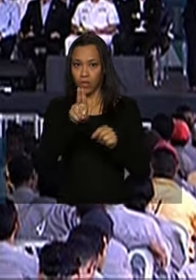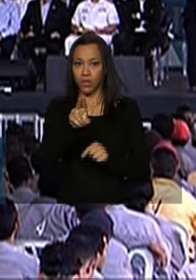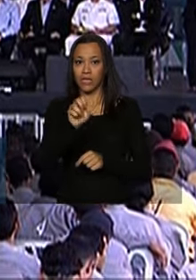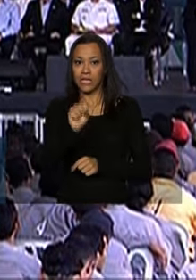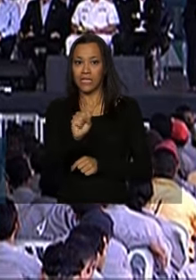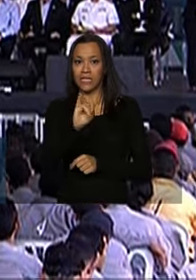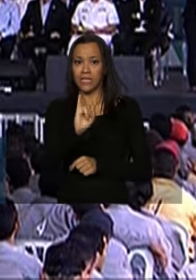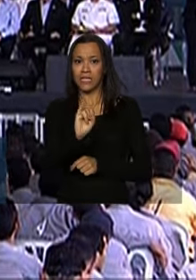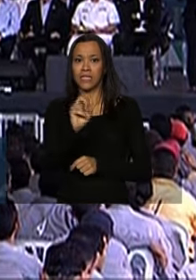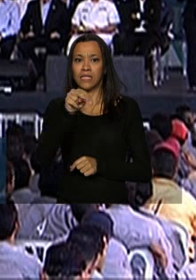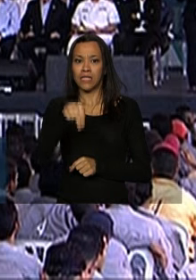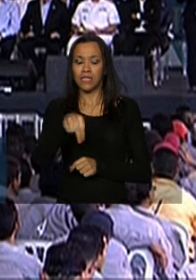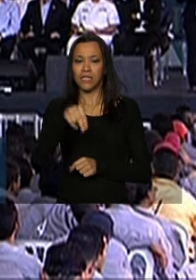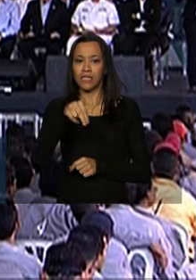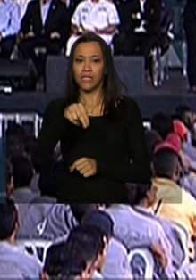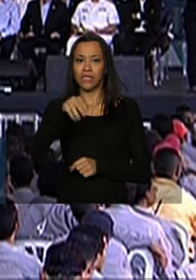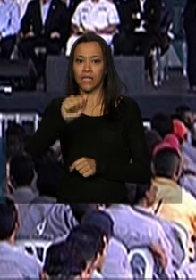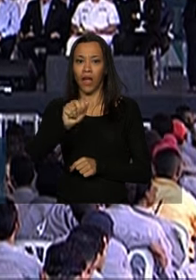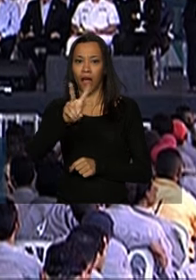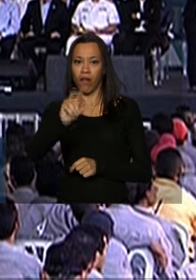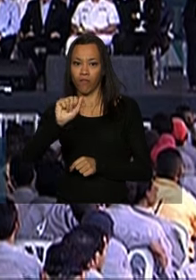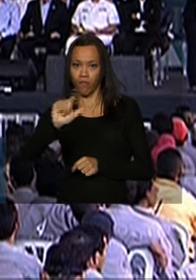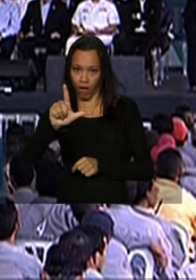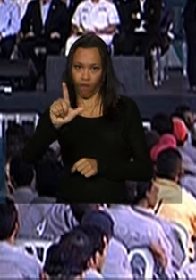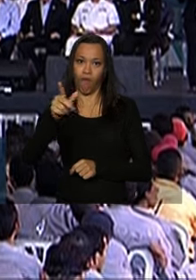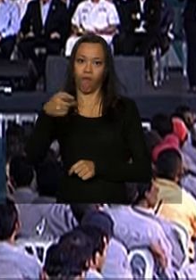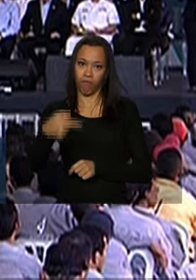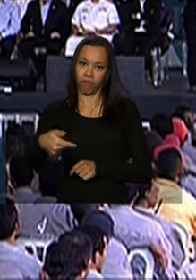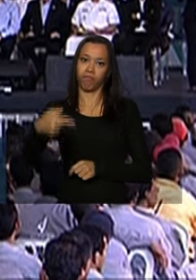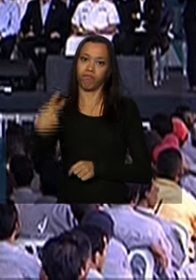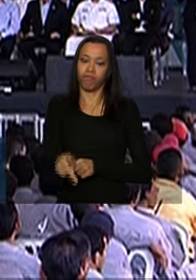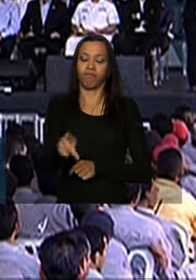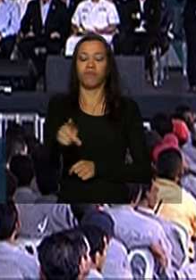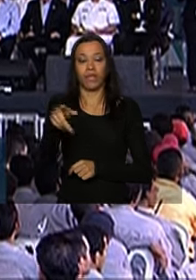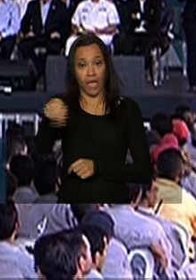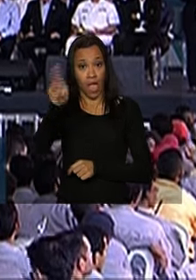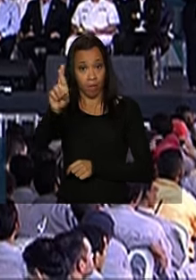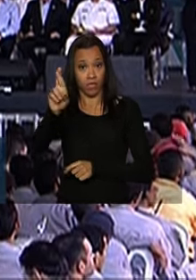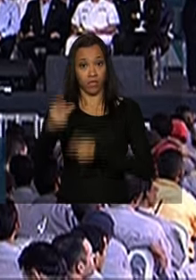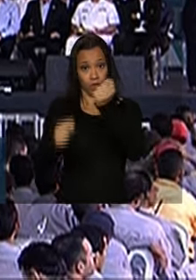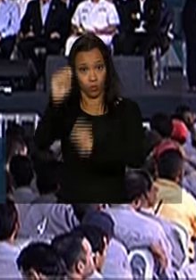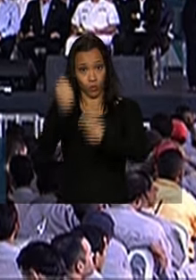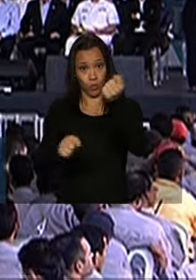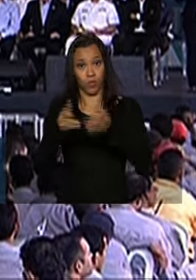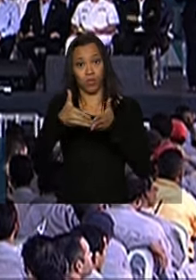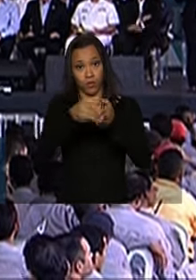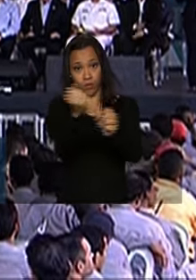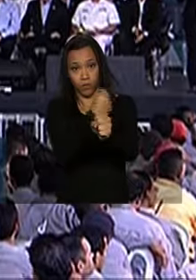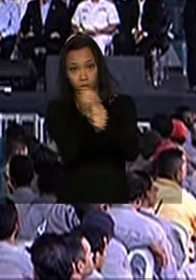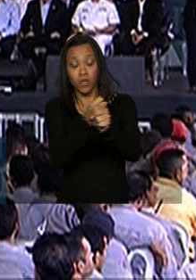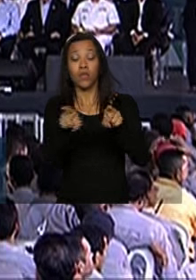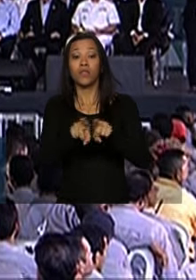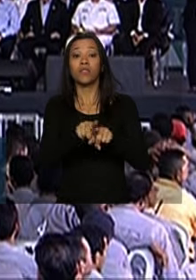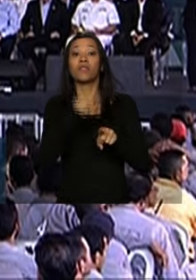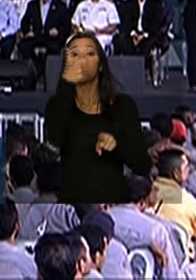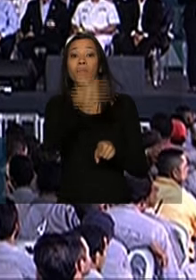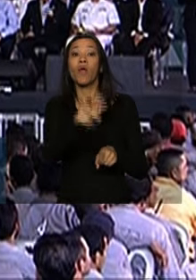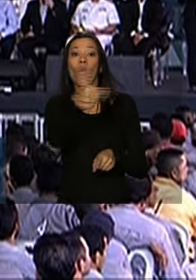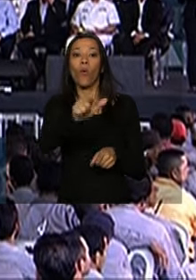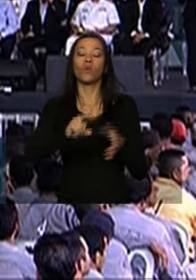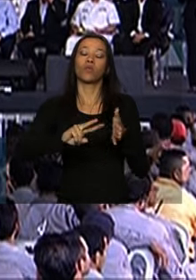indústria naval no Brasil. Cumprimento também o diretor jurídico da Federação Única